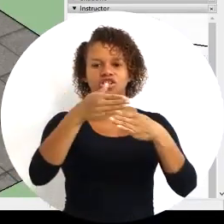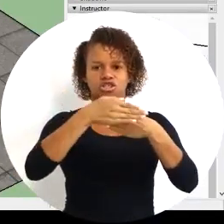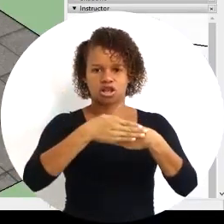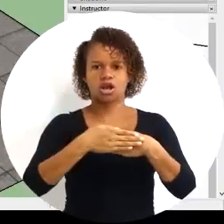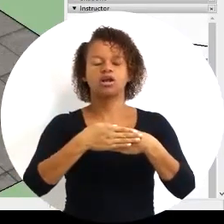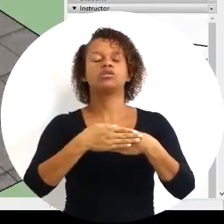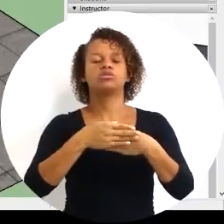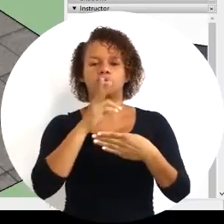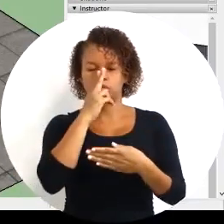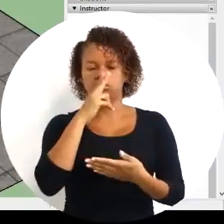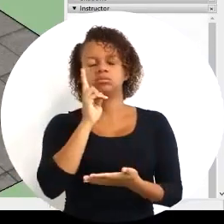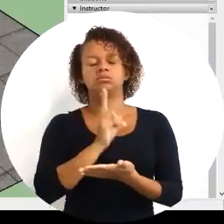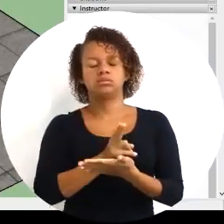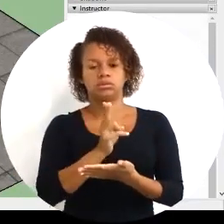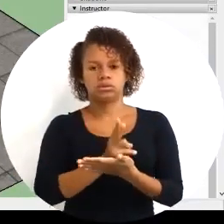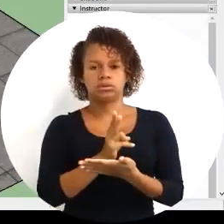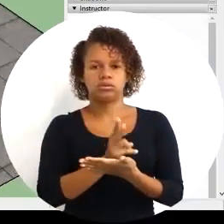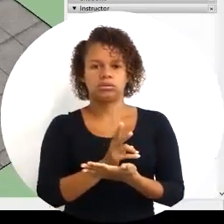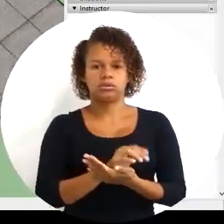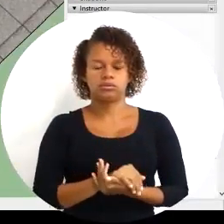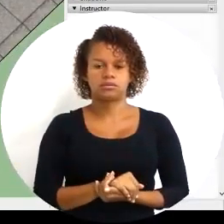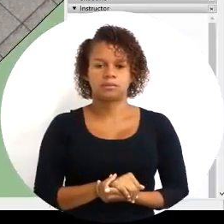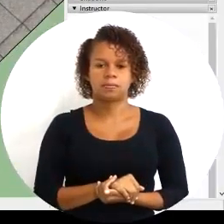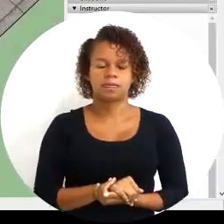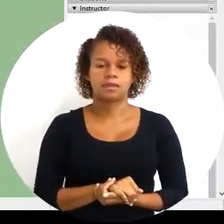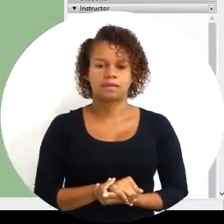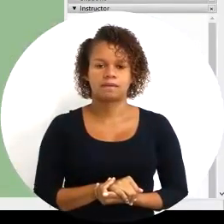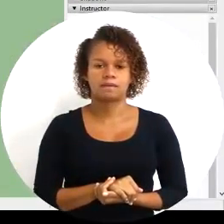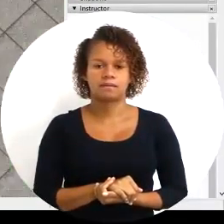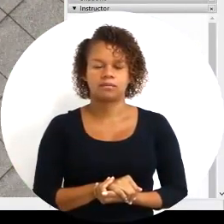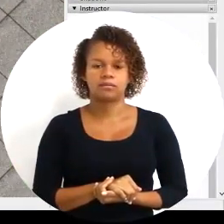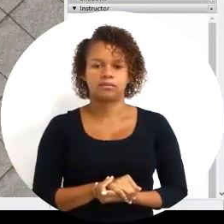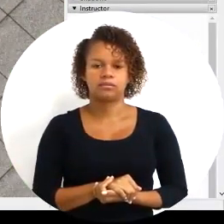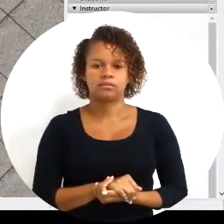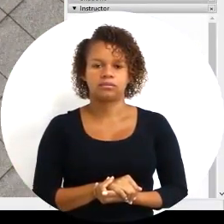ele fechado eu mantenho a proporção.